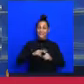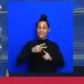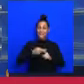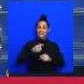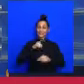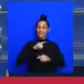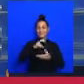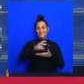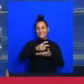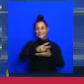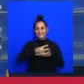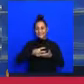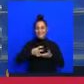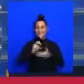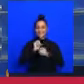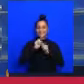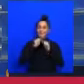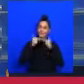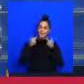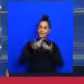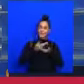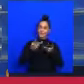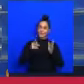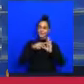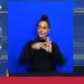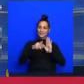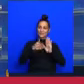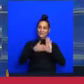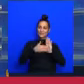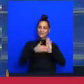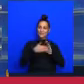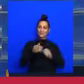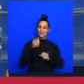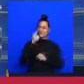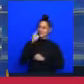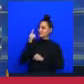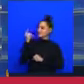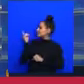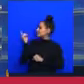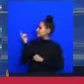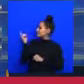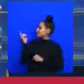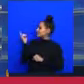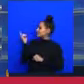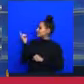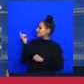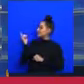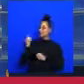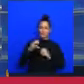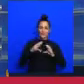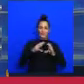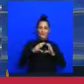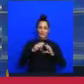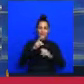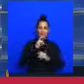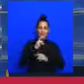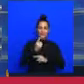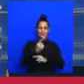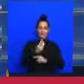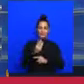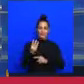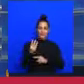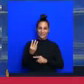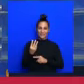dupla Sena tem quina. Boa sorte para você que apostou. Bola verde, número 13. Verde,